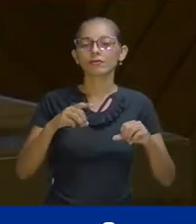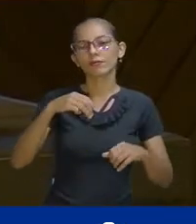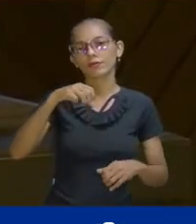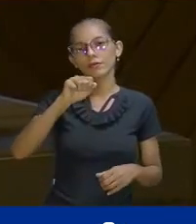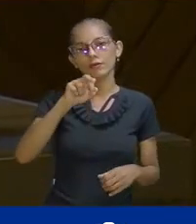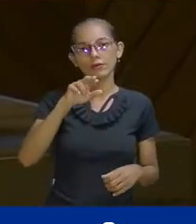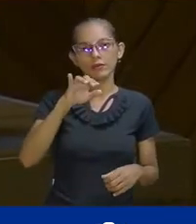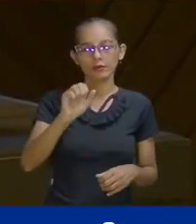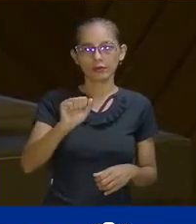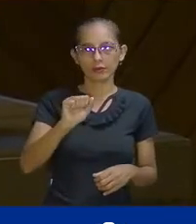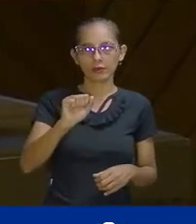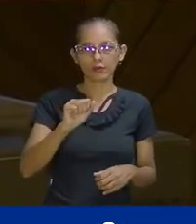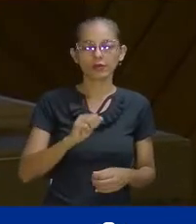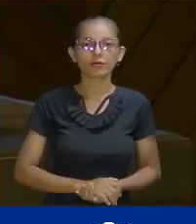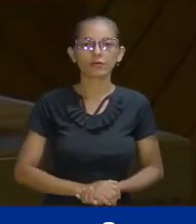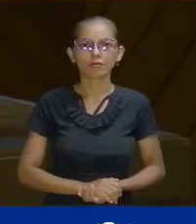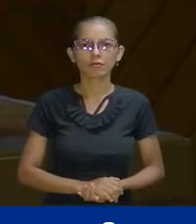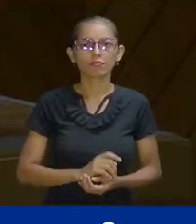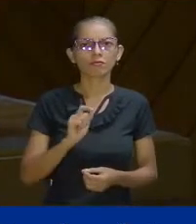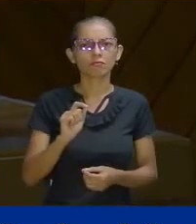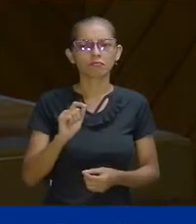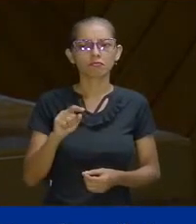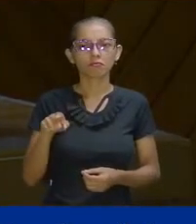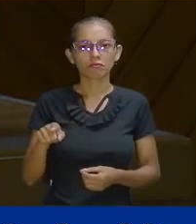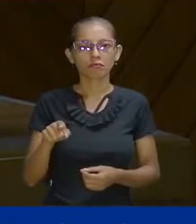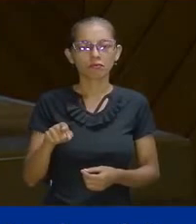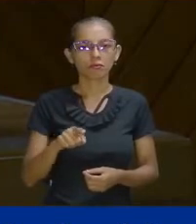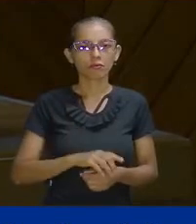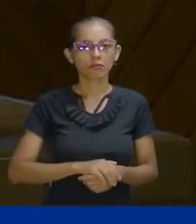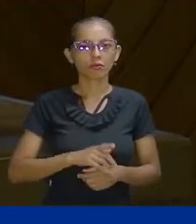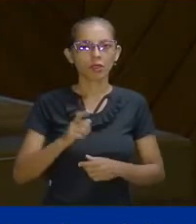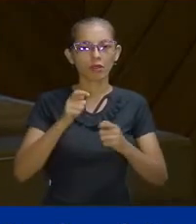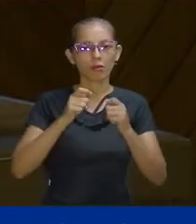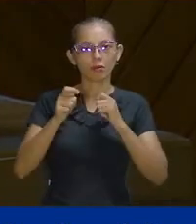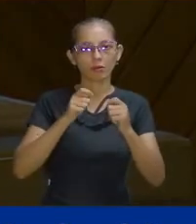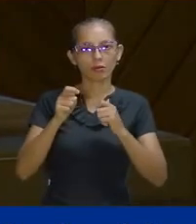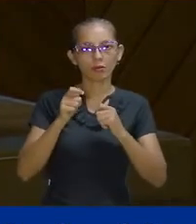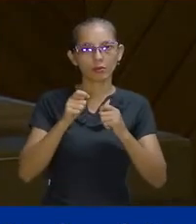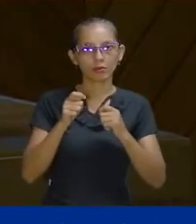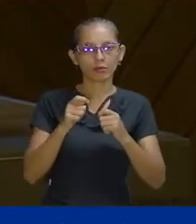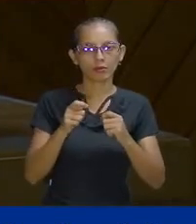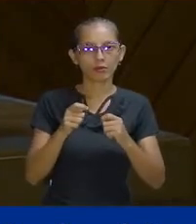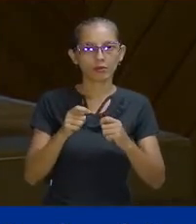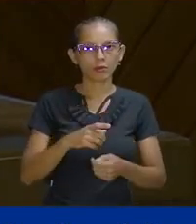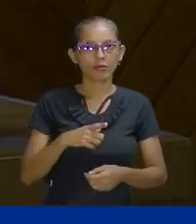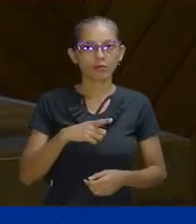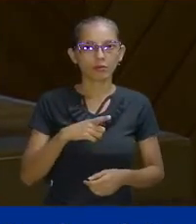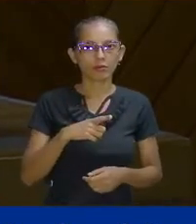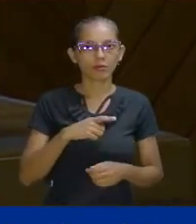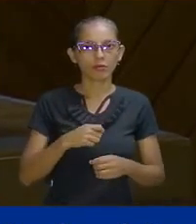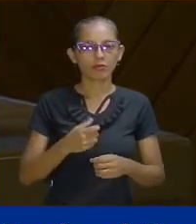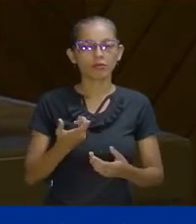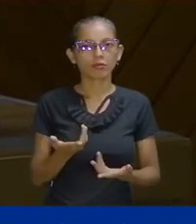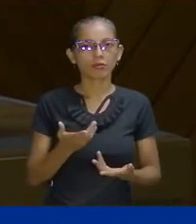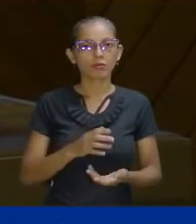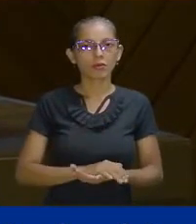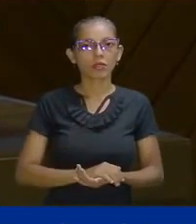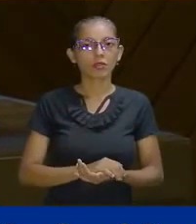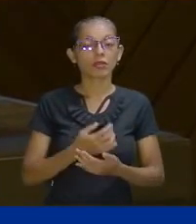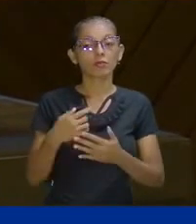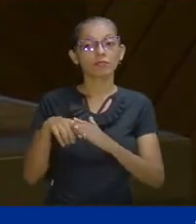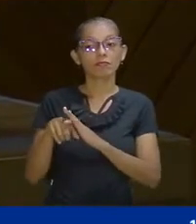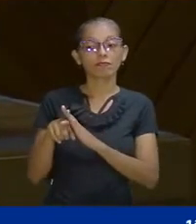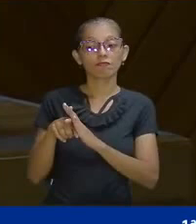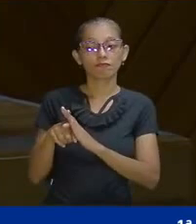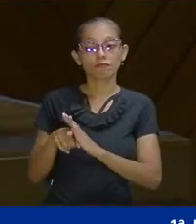Moraes, por suposto abuso de poder econômico e político nas eleições de 2022, a qual teve Zeneide da Silva Costa,